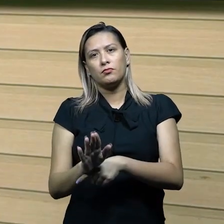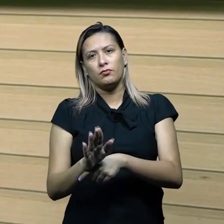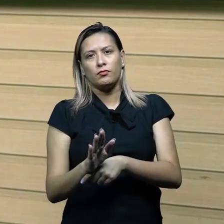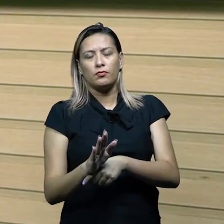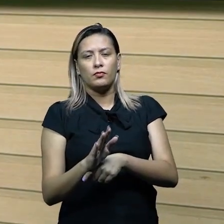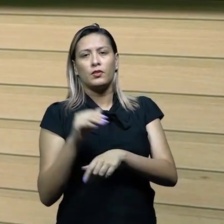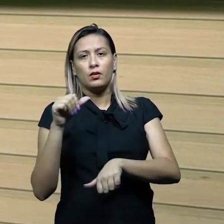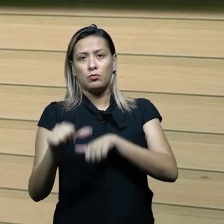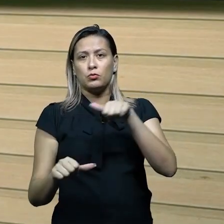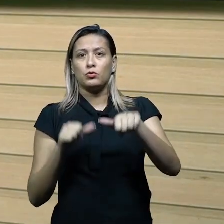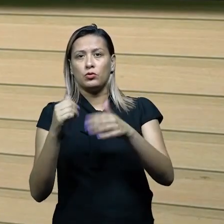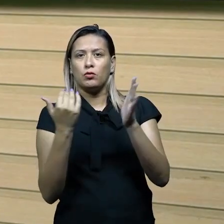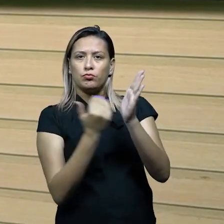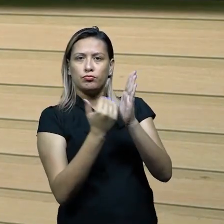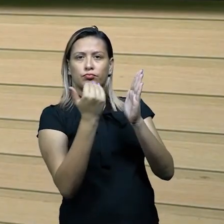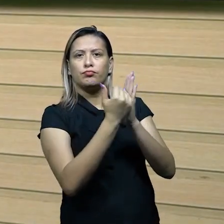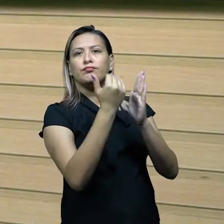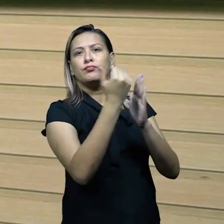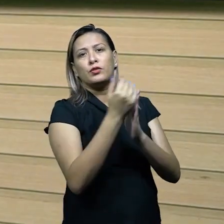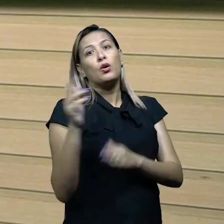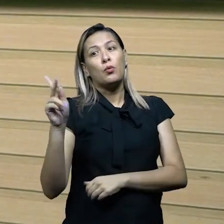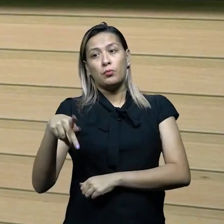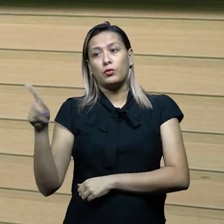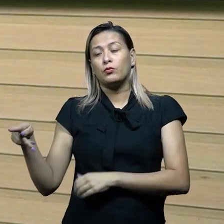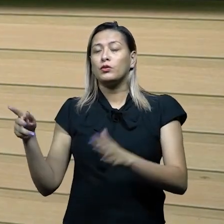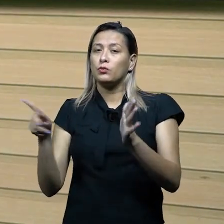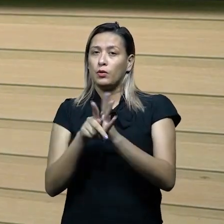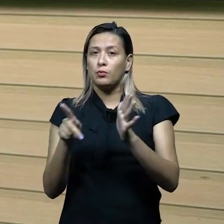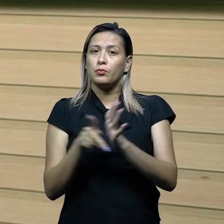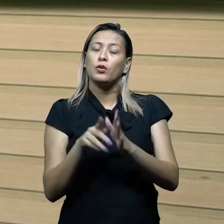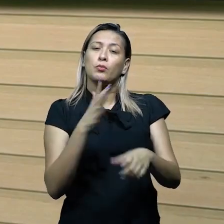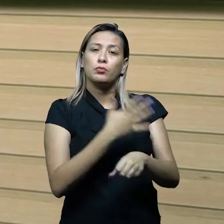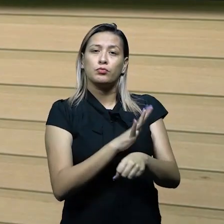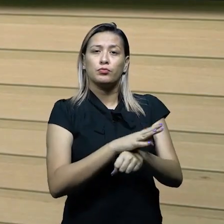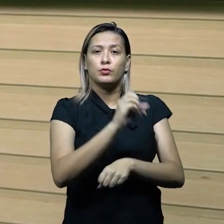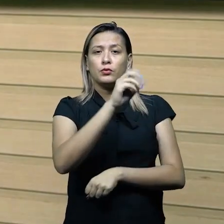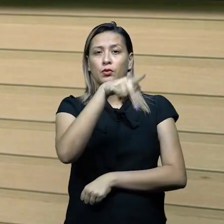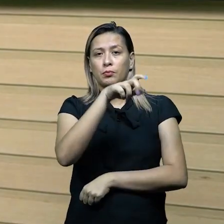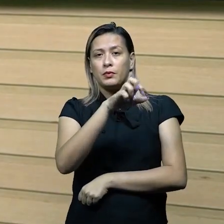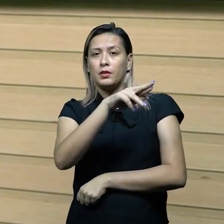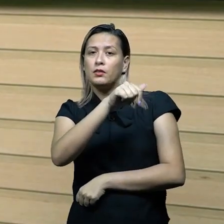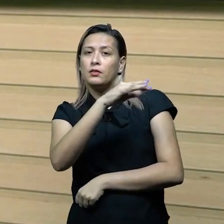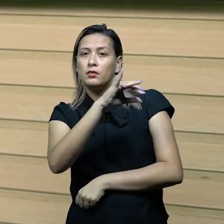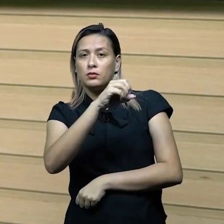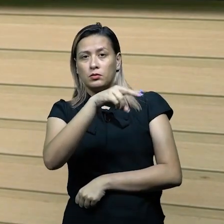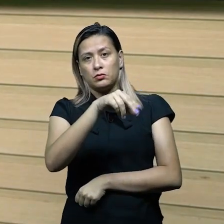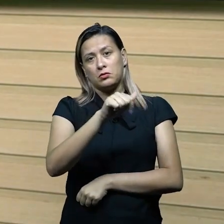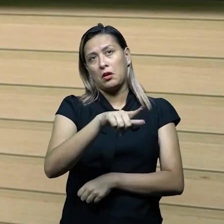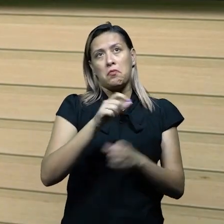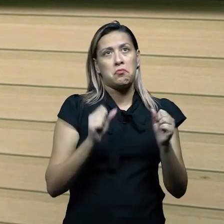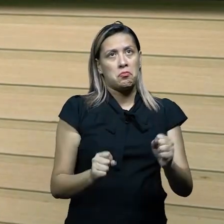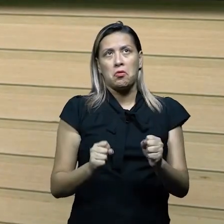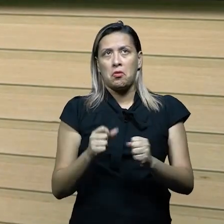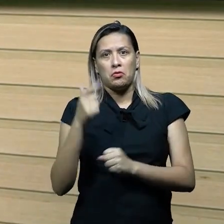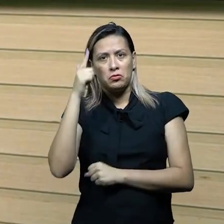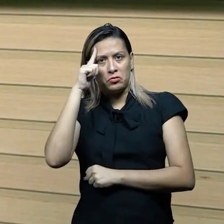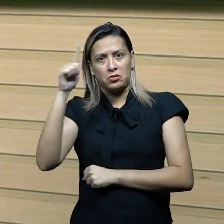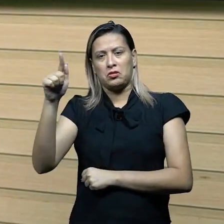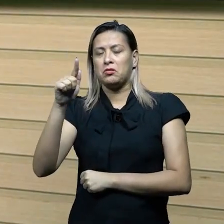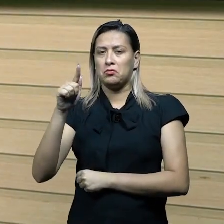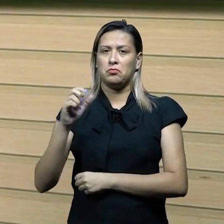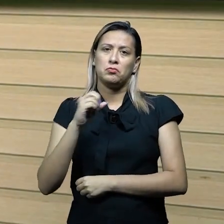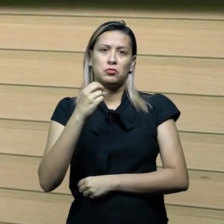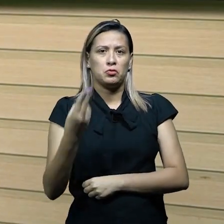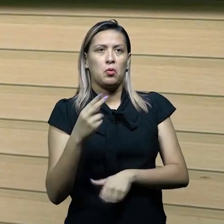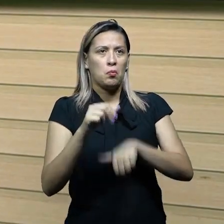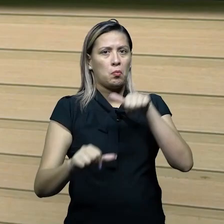nível operacional, lembrando que o professor faz parte do nível operacional, mas quem sabe amanhã eu não posso ser um gerente e ir para o nível tático, e depois ser um diretor e ir